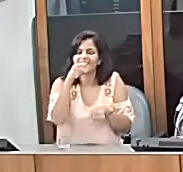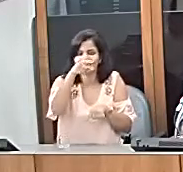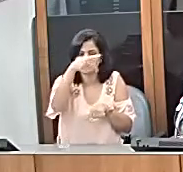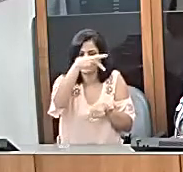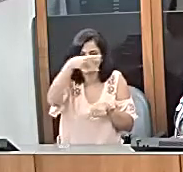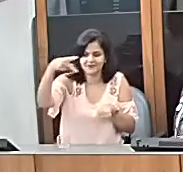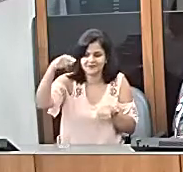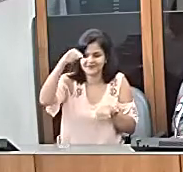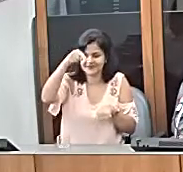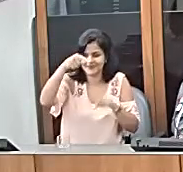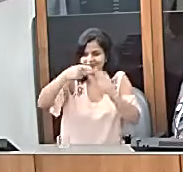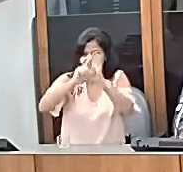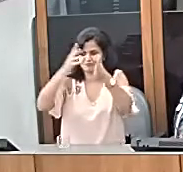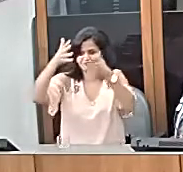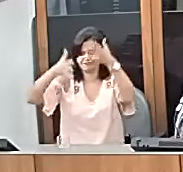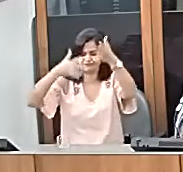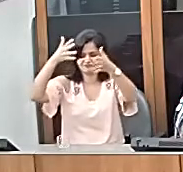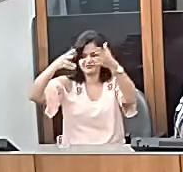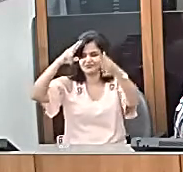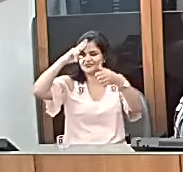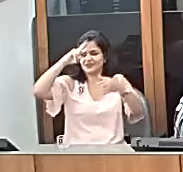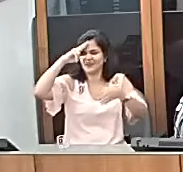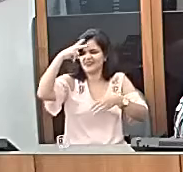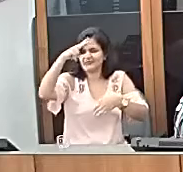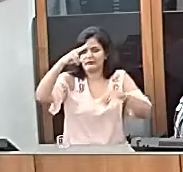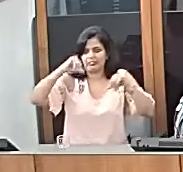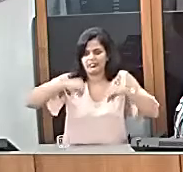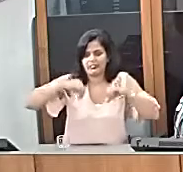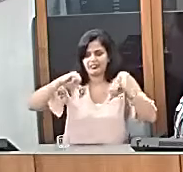Só um minutinho, o Jorge, que